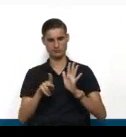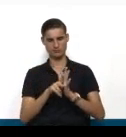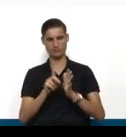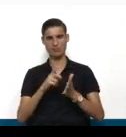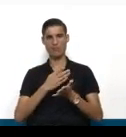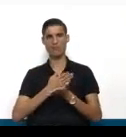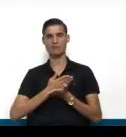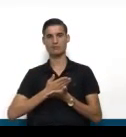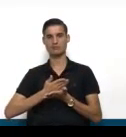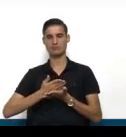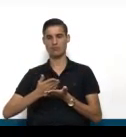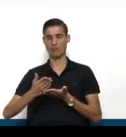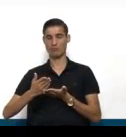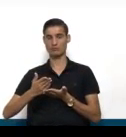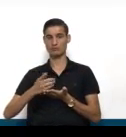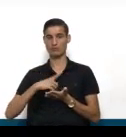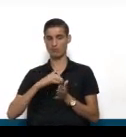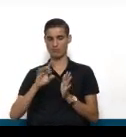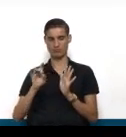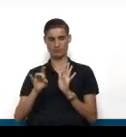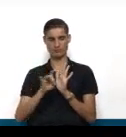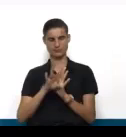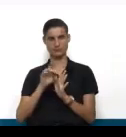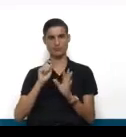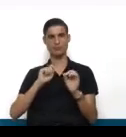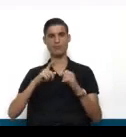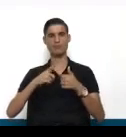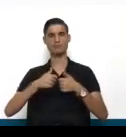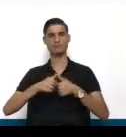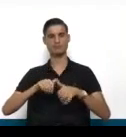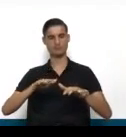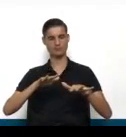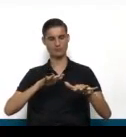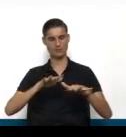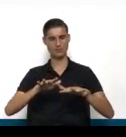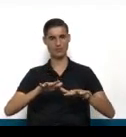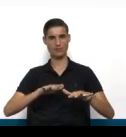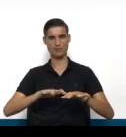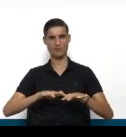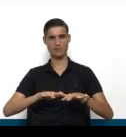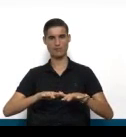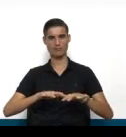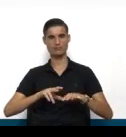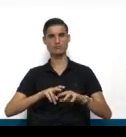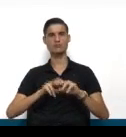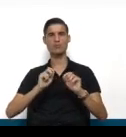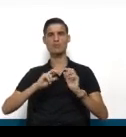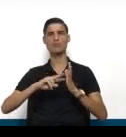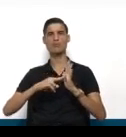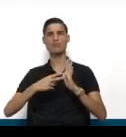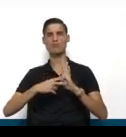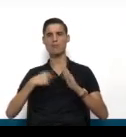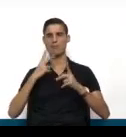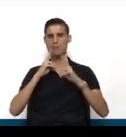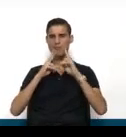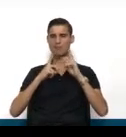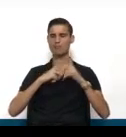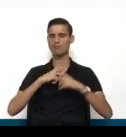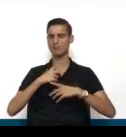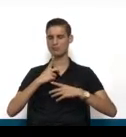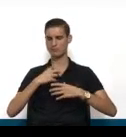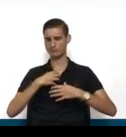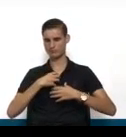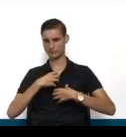posição inicial a partir da qual ela se movimentará. O que quer dizer isso? Então, nós vamos ter uma